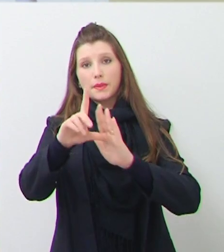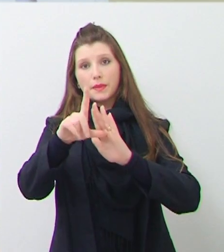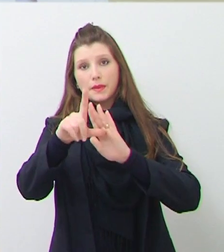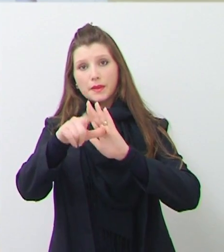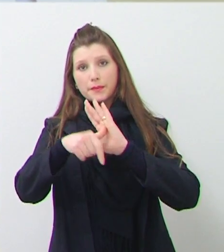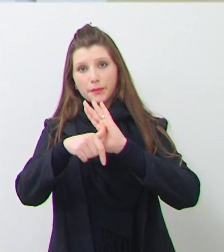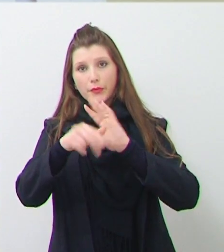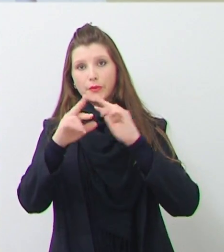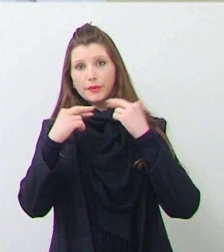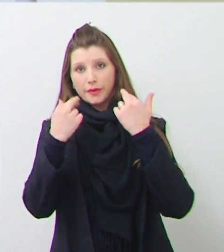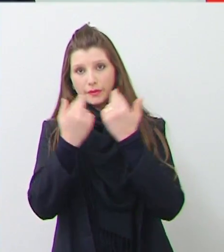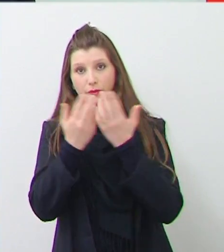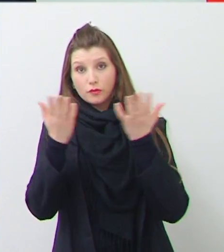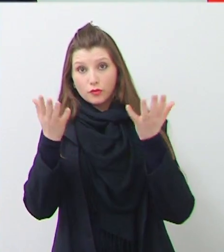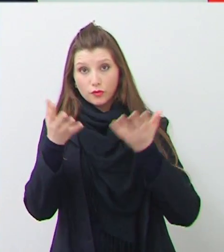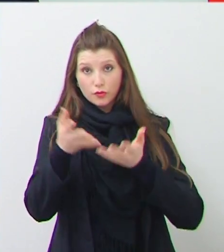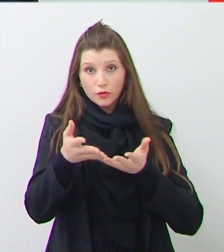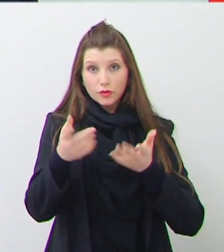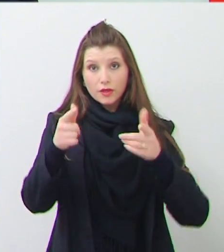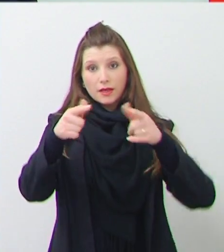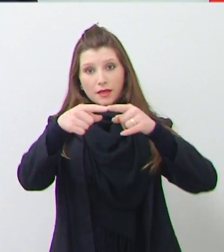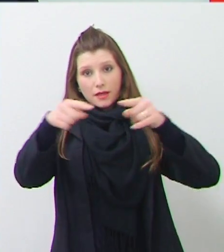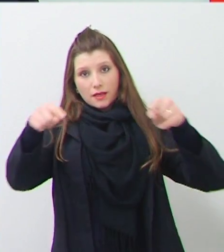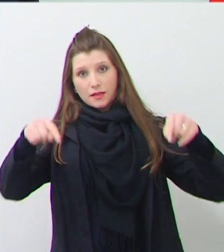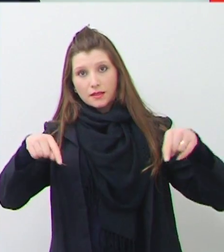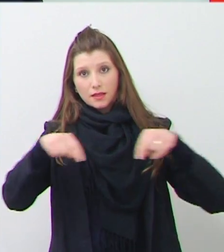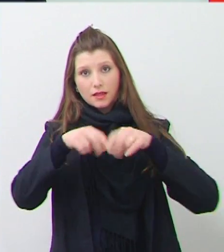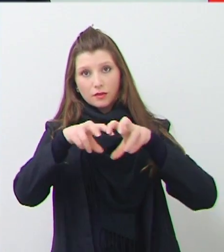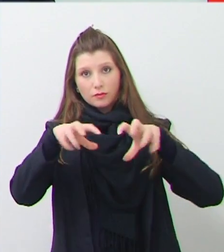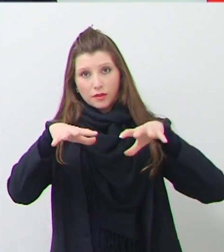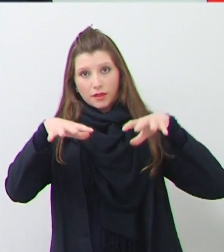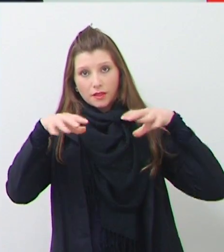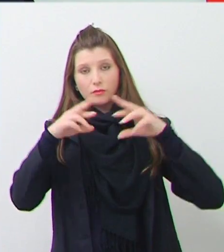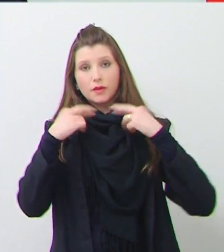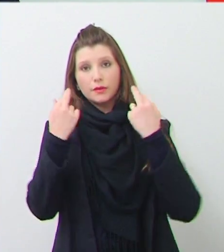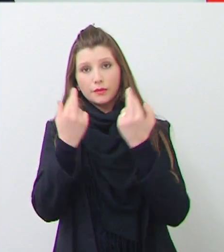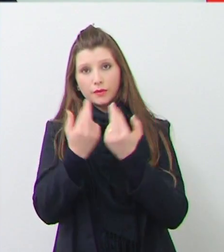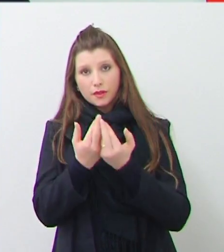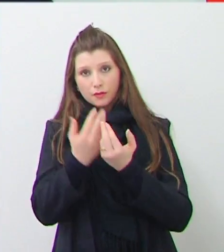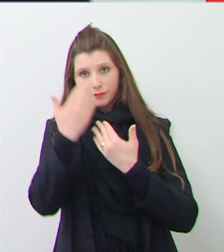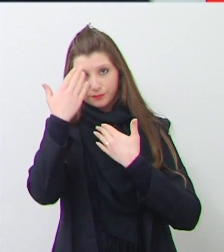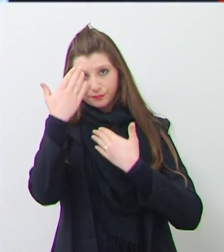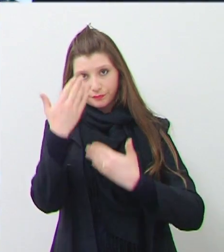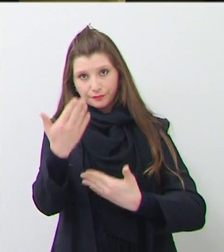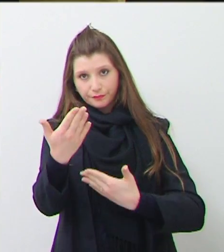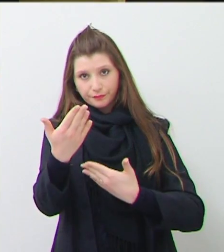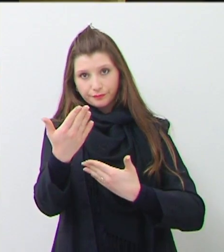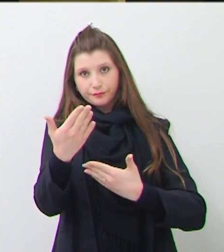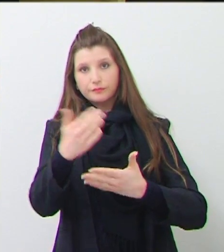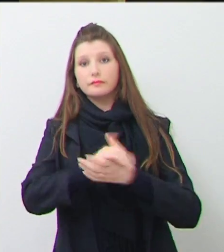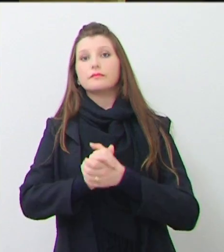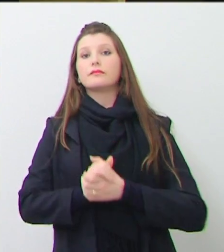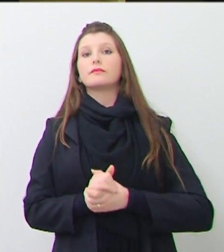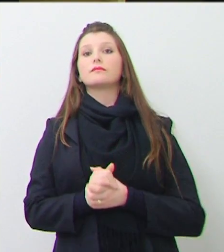na sala do plenarinho, para uma reunião. Obrigado, senhor presidente.